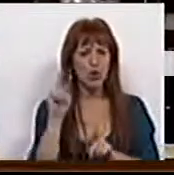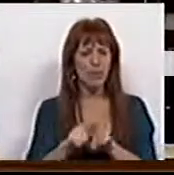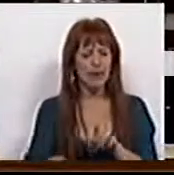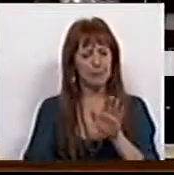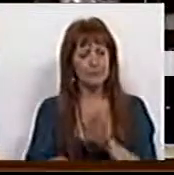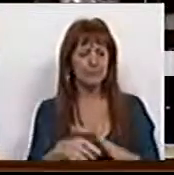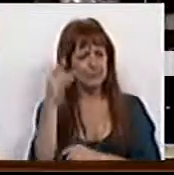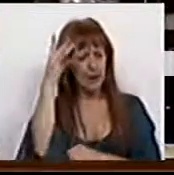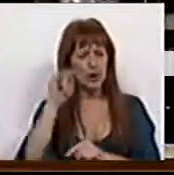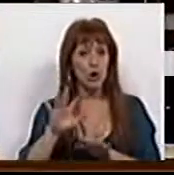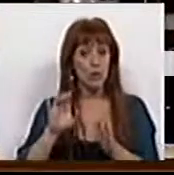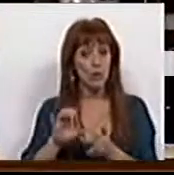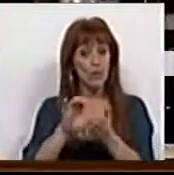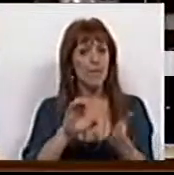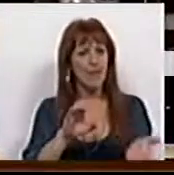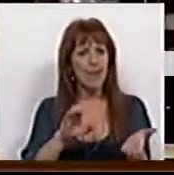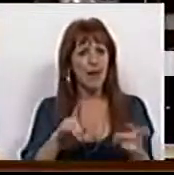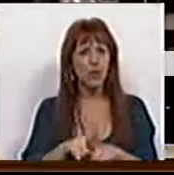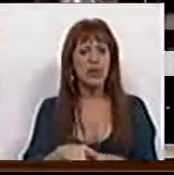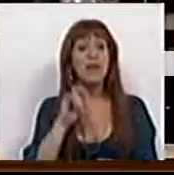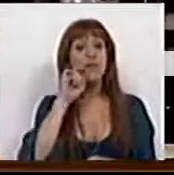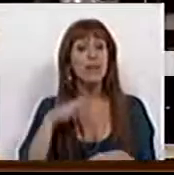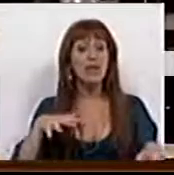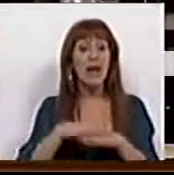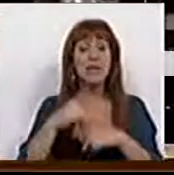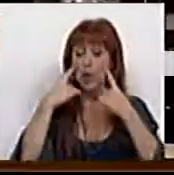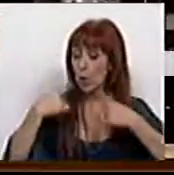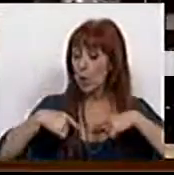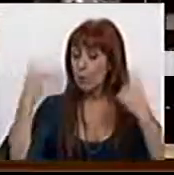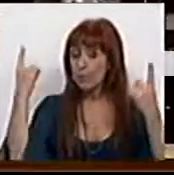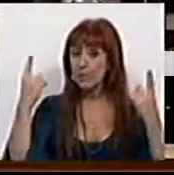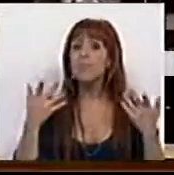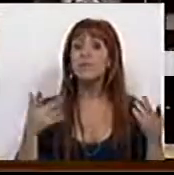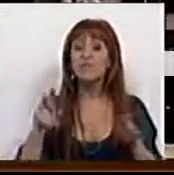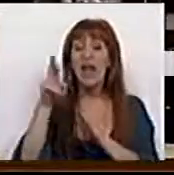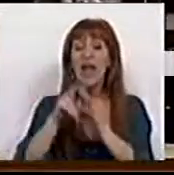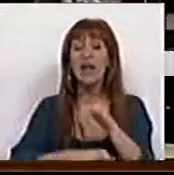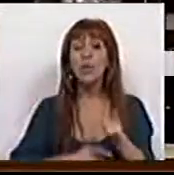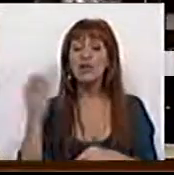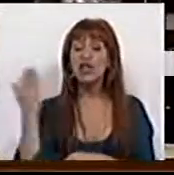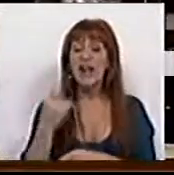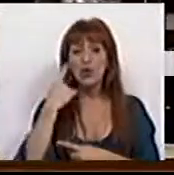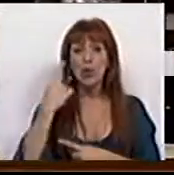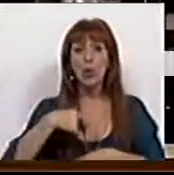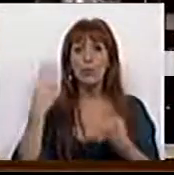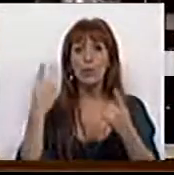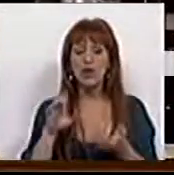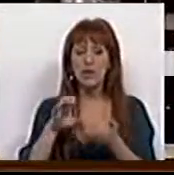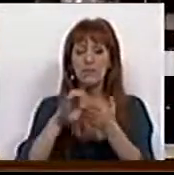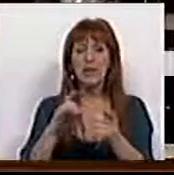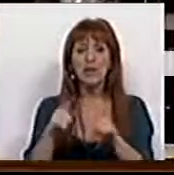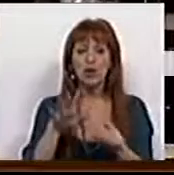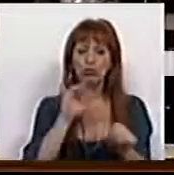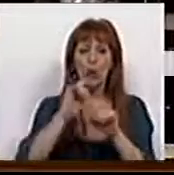de chantagem no financiamento, defendemos uma rede pública, com regras de direito público, com